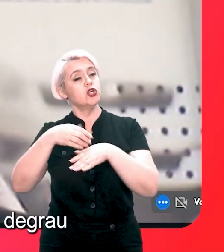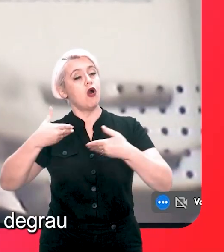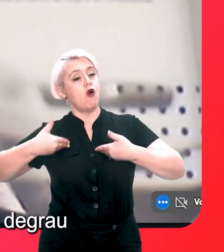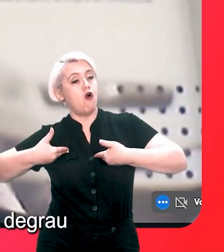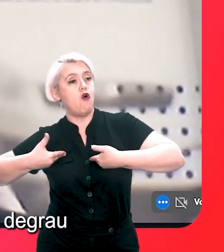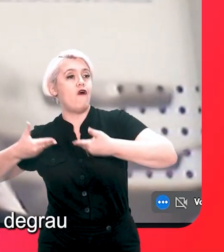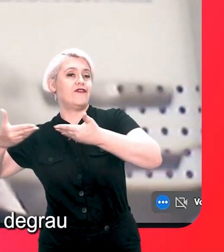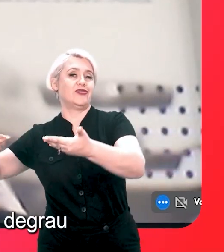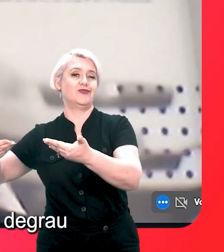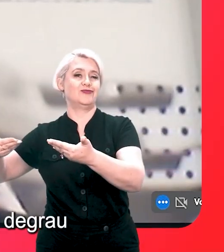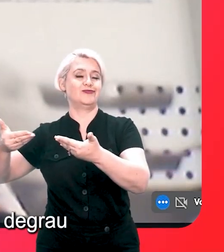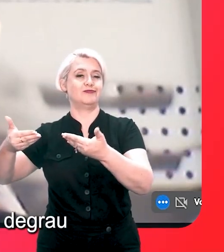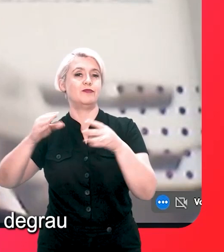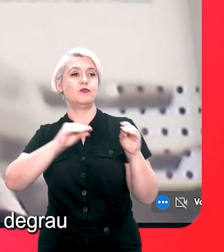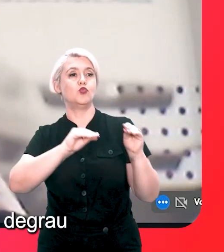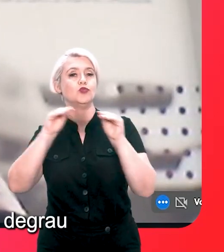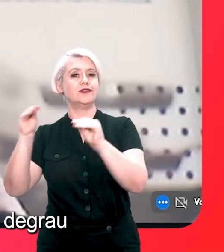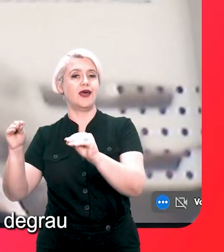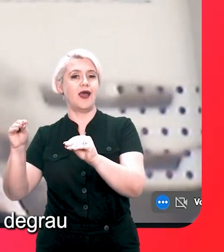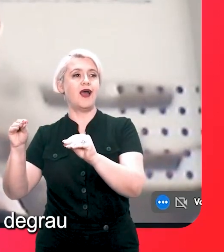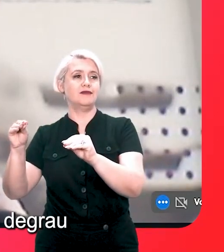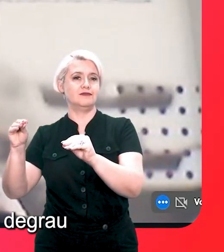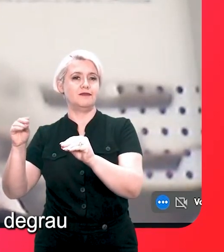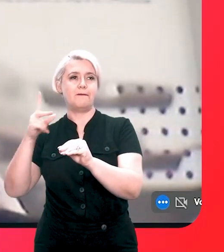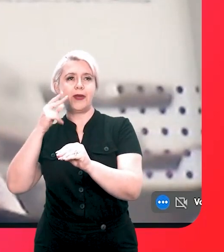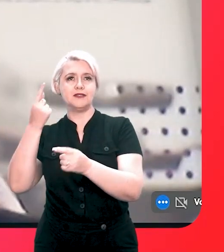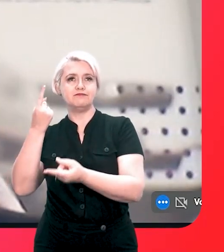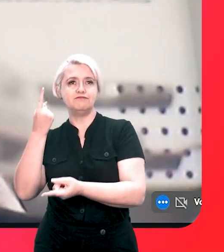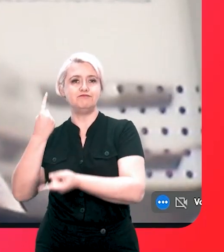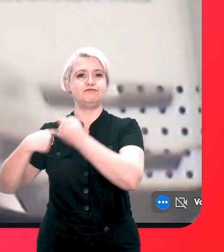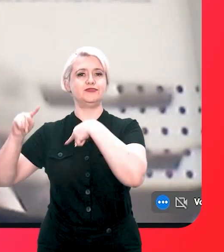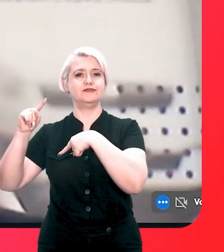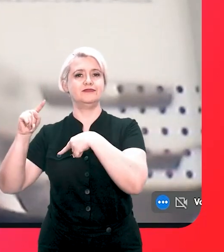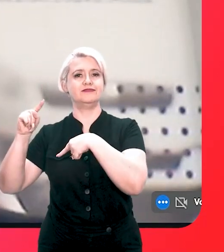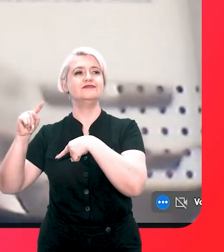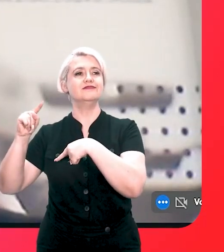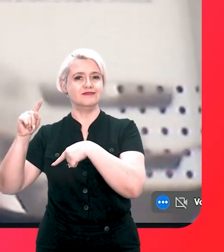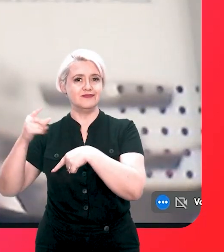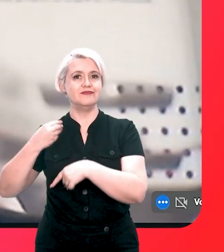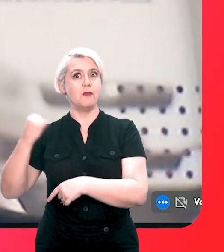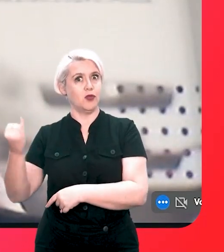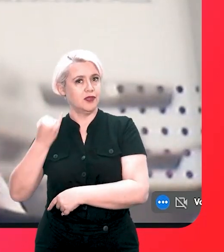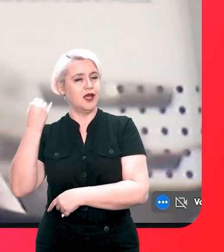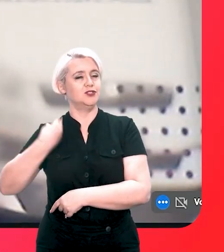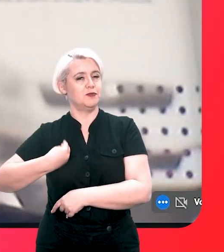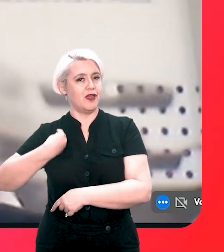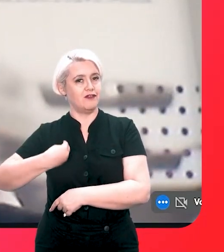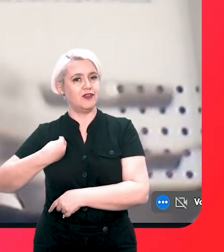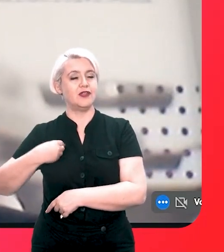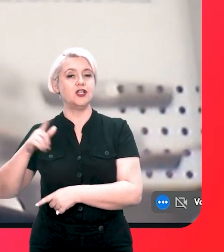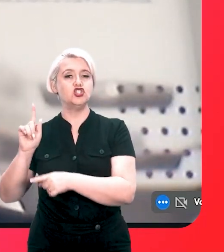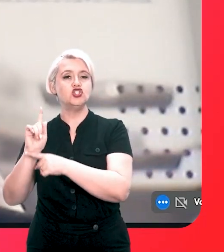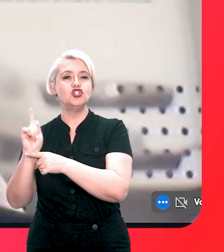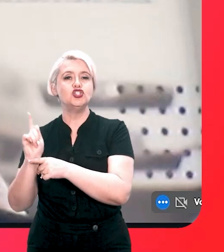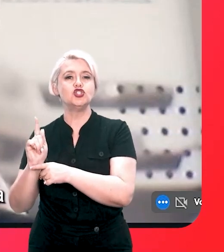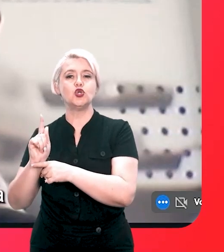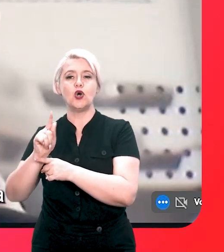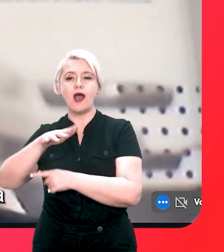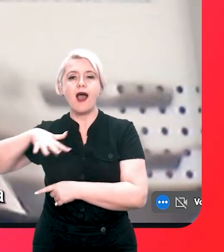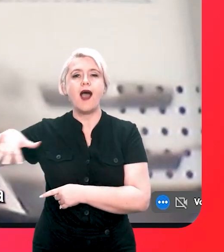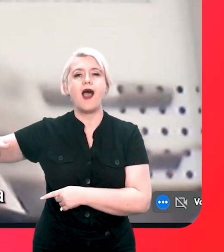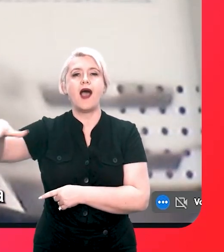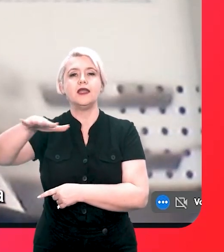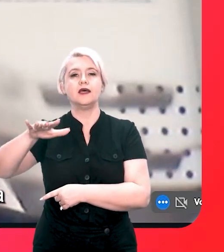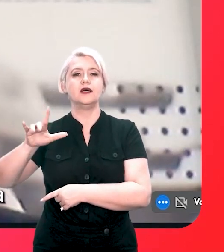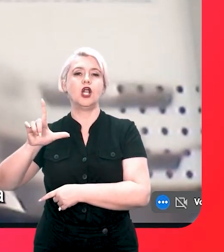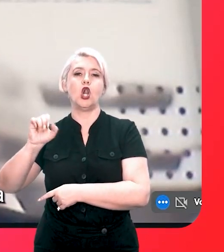convidou para subir um degrau, que era um degrau importantíssimo, né, de ser o gestor de toda a área de logística, não só